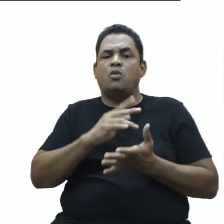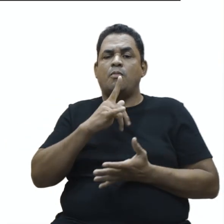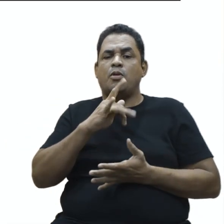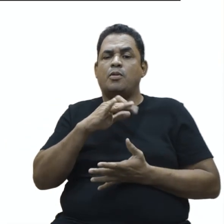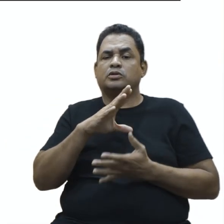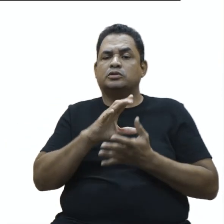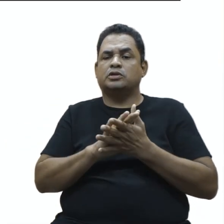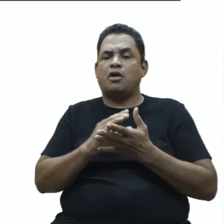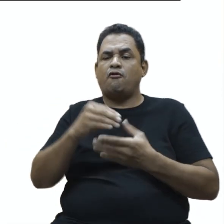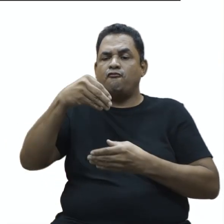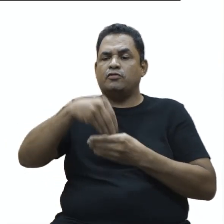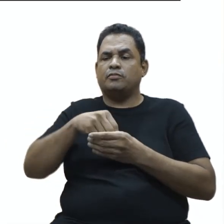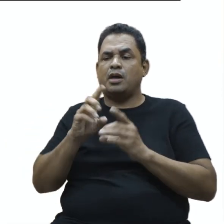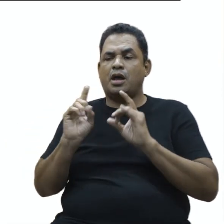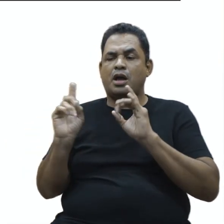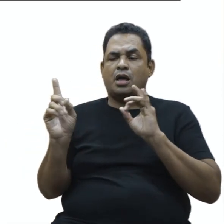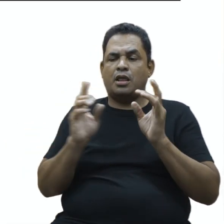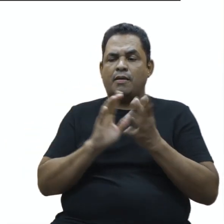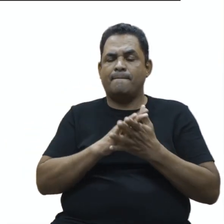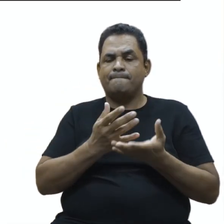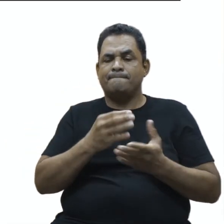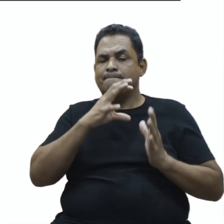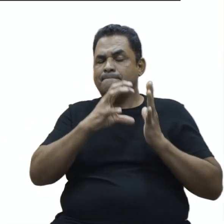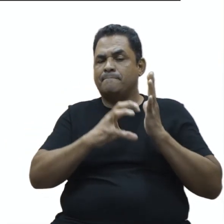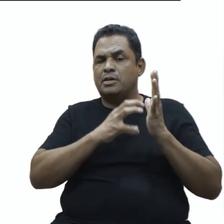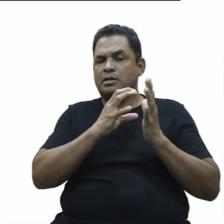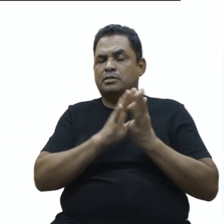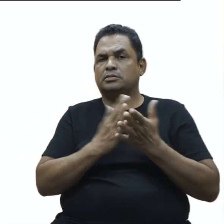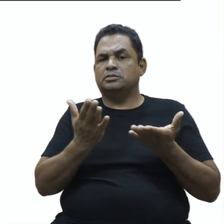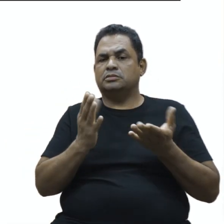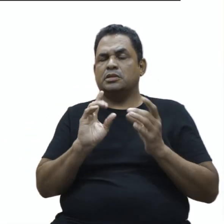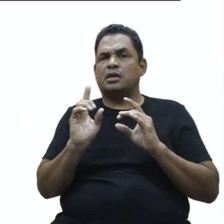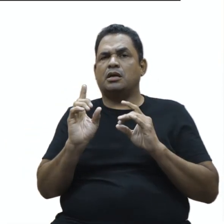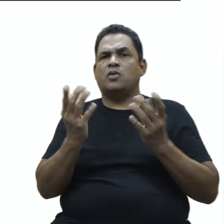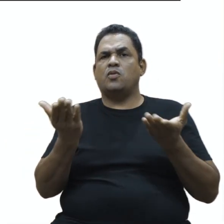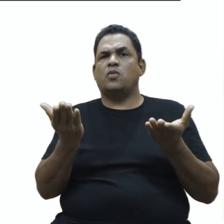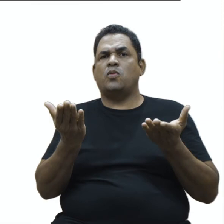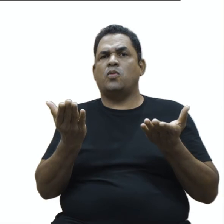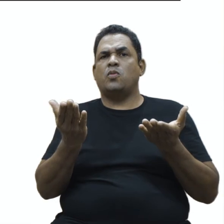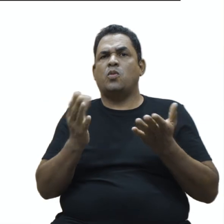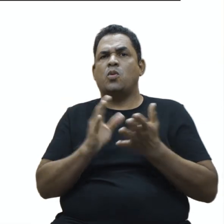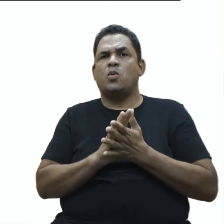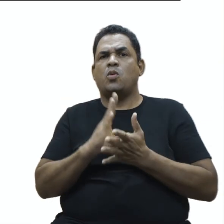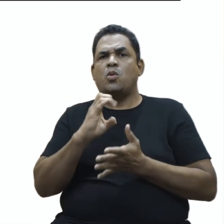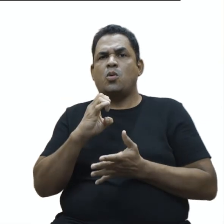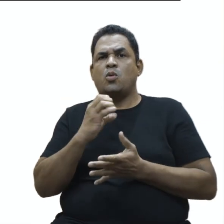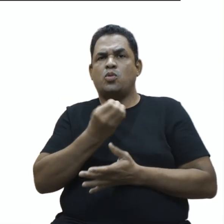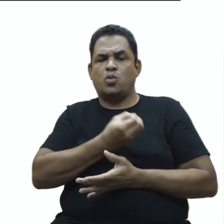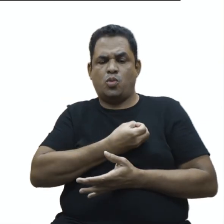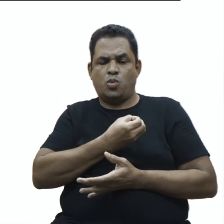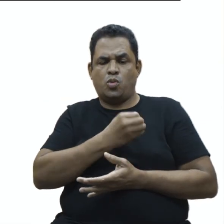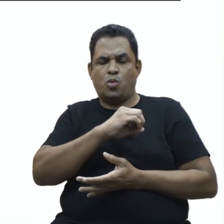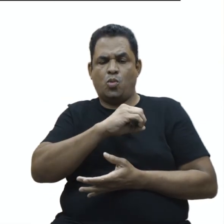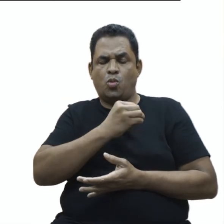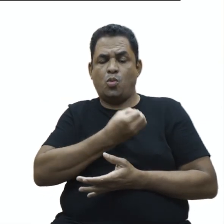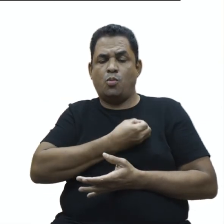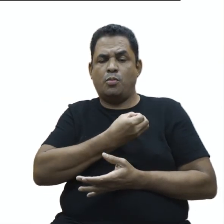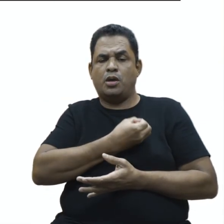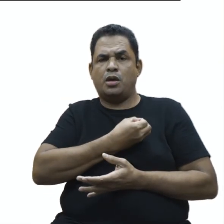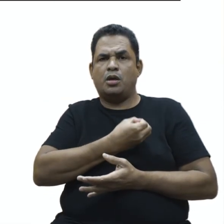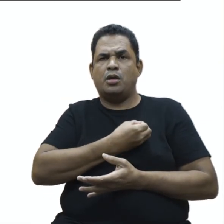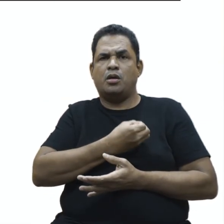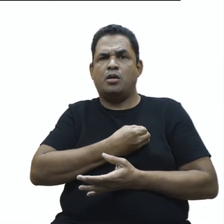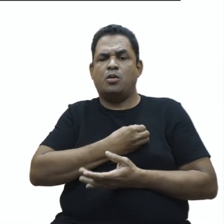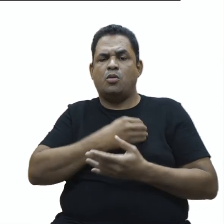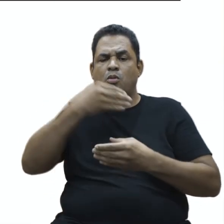partido, né, ou a frente partidária, de acordo com o coeficiente eleitoral.